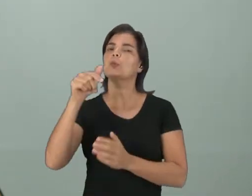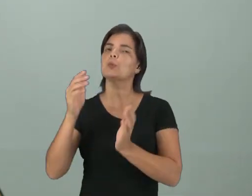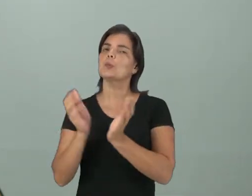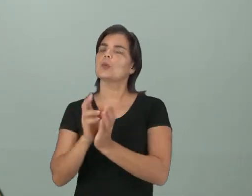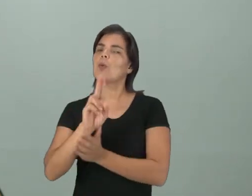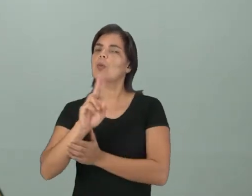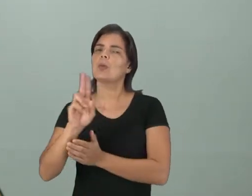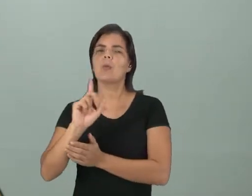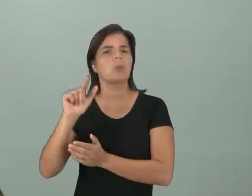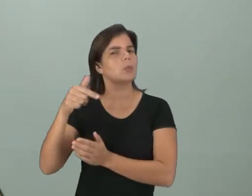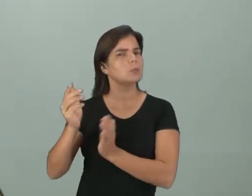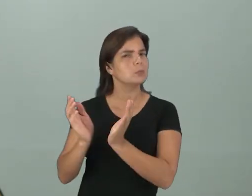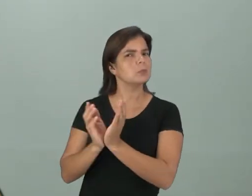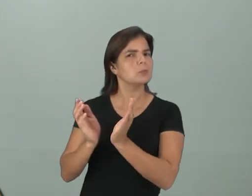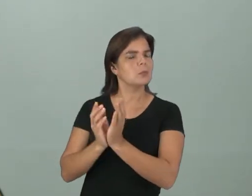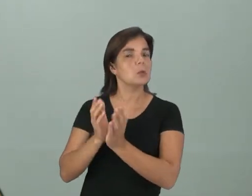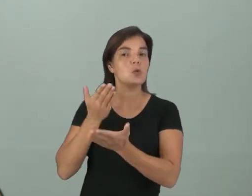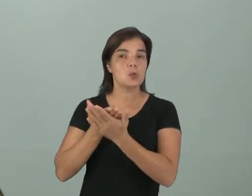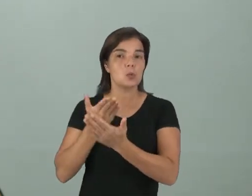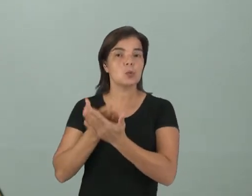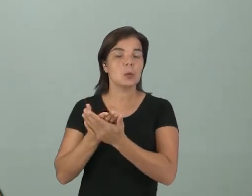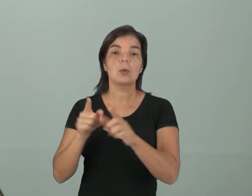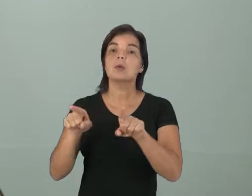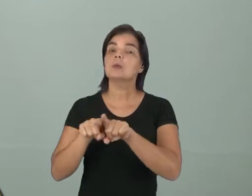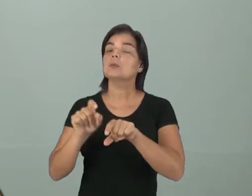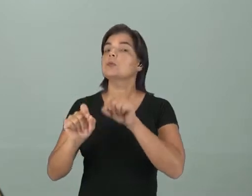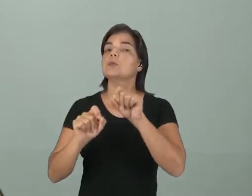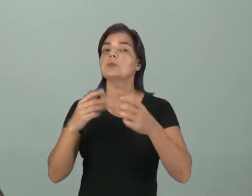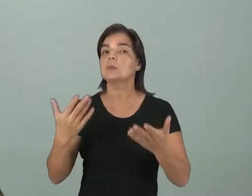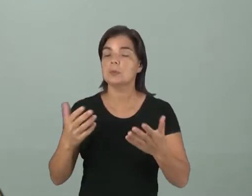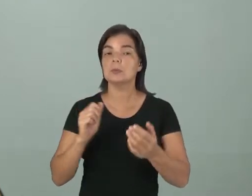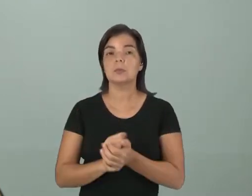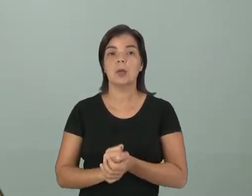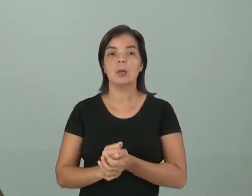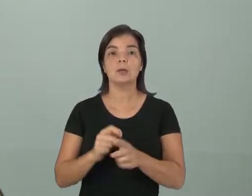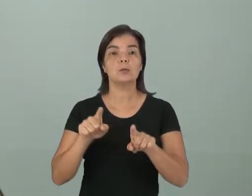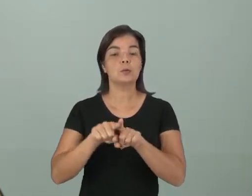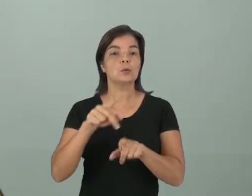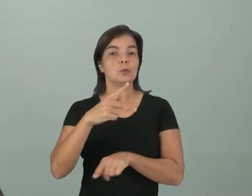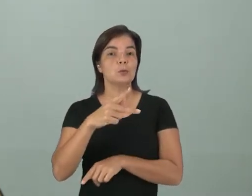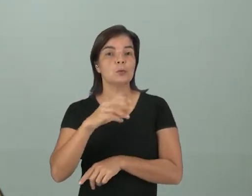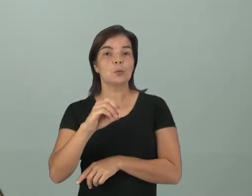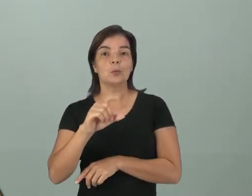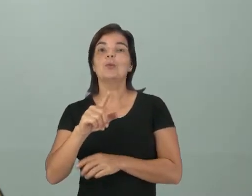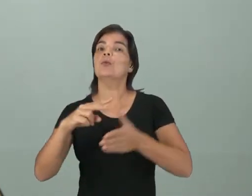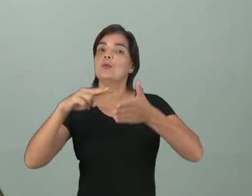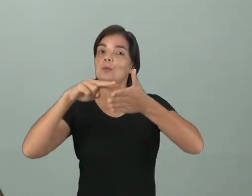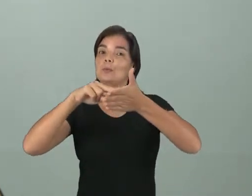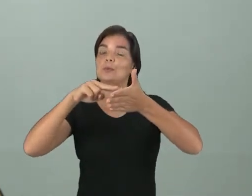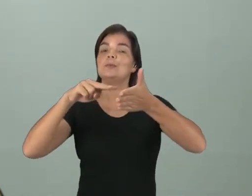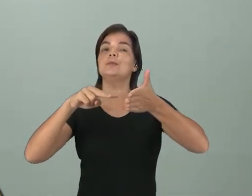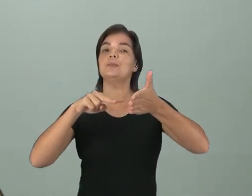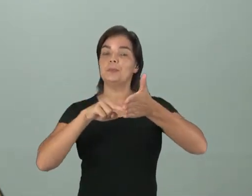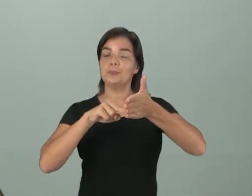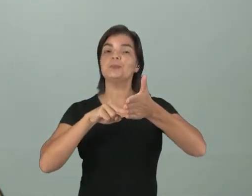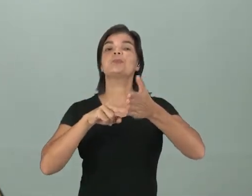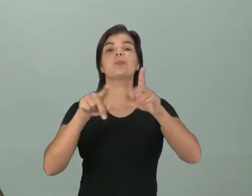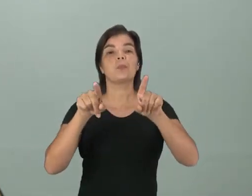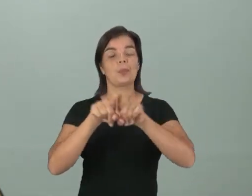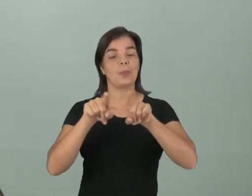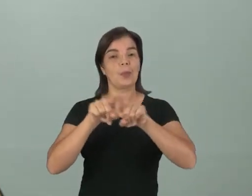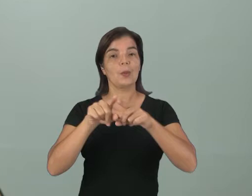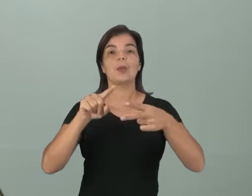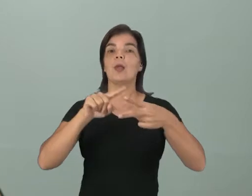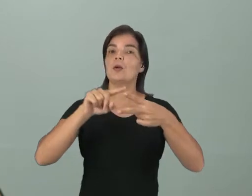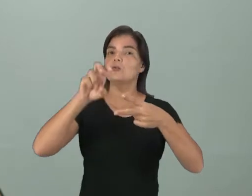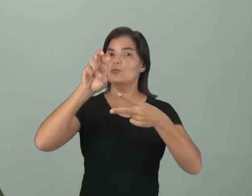lembram o nome daquele outro grupo que nós trabalhamos? Falamos sobre os poliedros, os prismas de base hexagonal, de